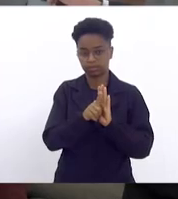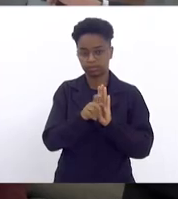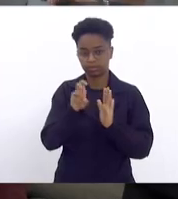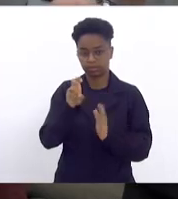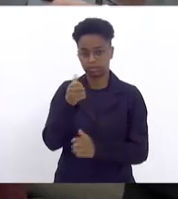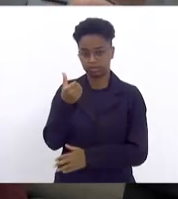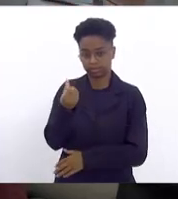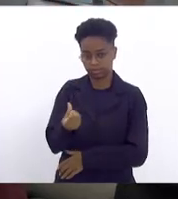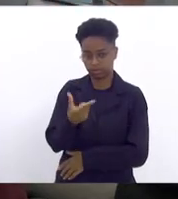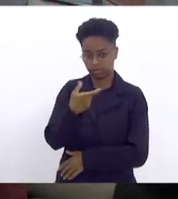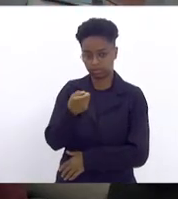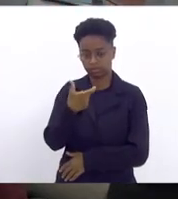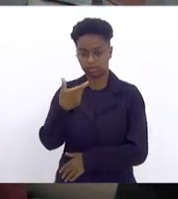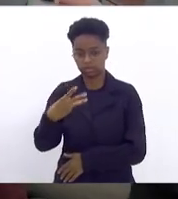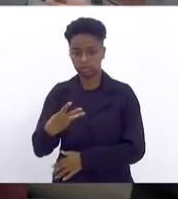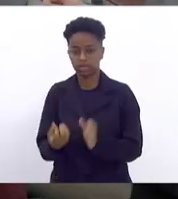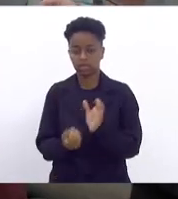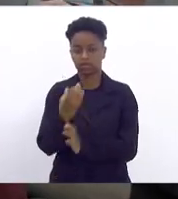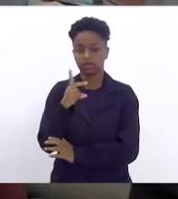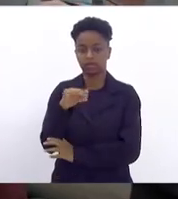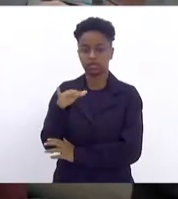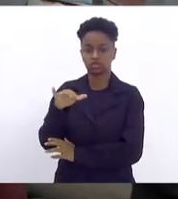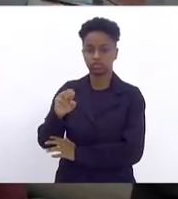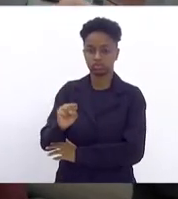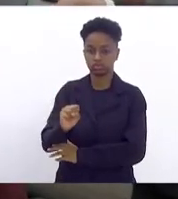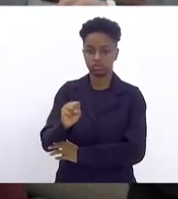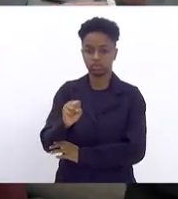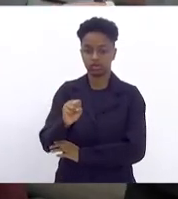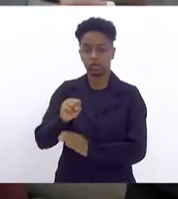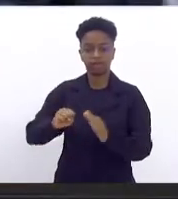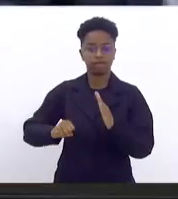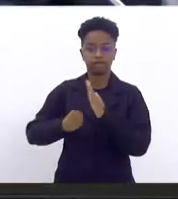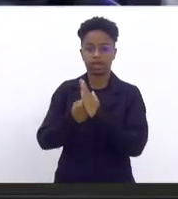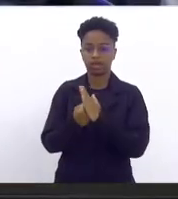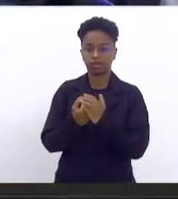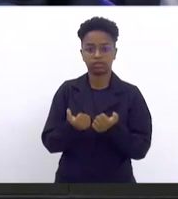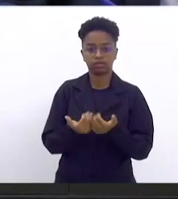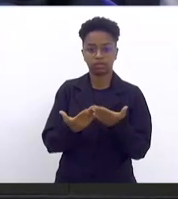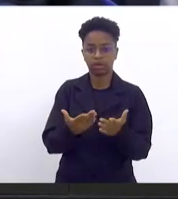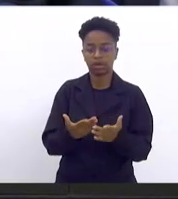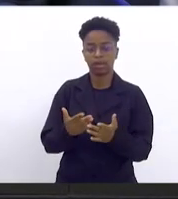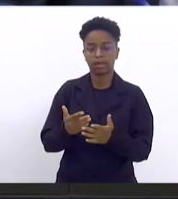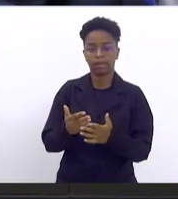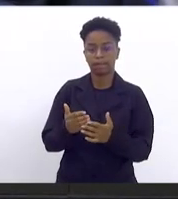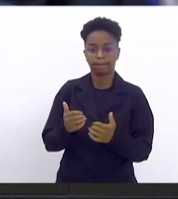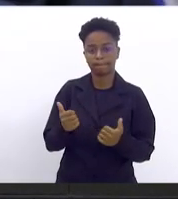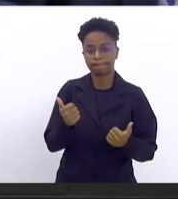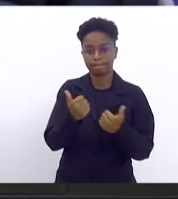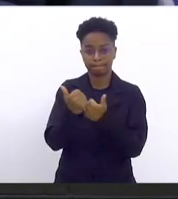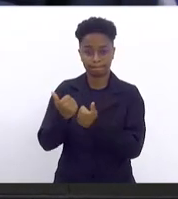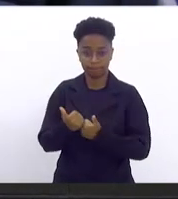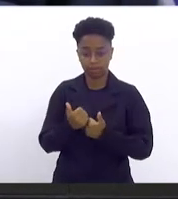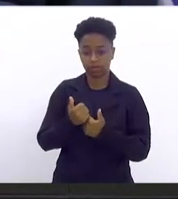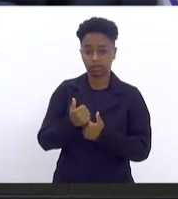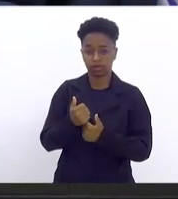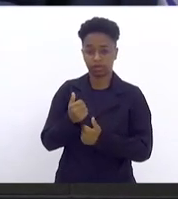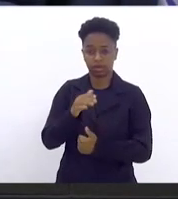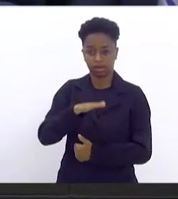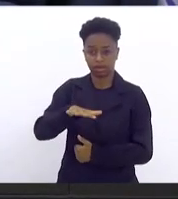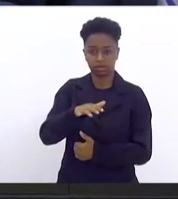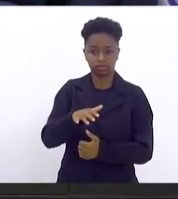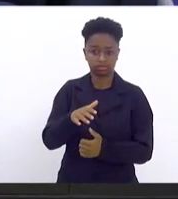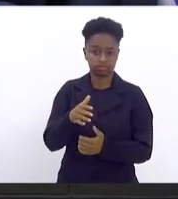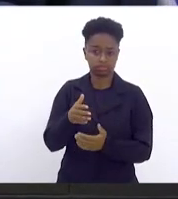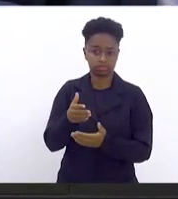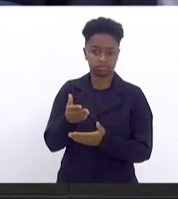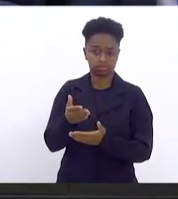516 de 2023, de autoria do deputado Vinícius Cozolino, que veda a concessão de benefícios fiscais às entidades condenadas com sentença transitada em julgado por